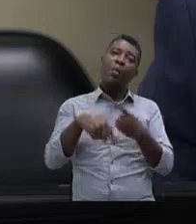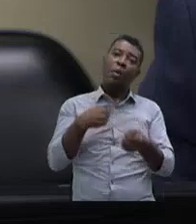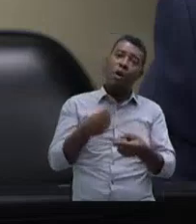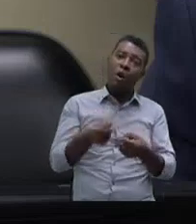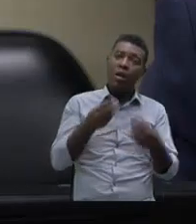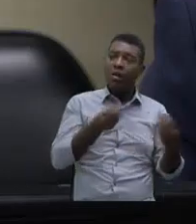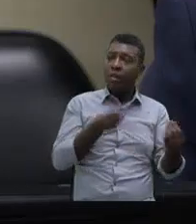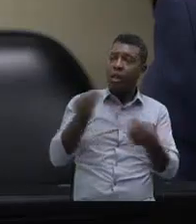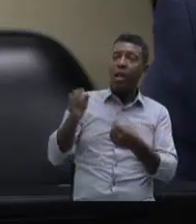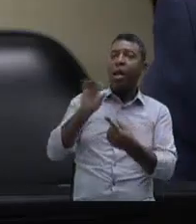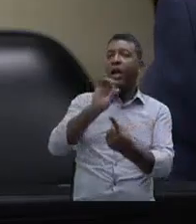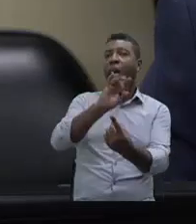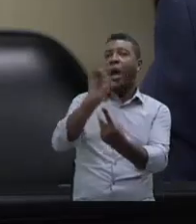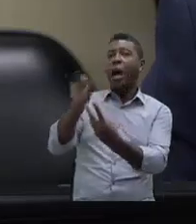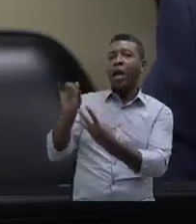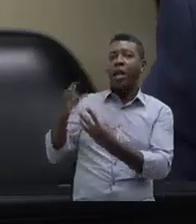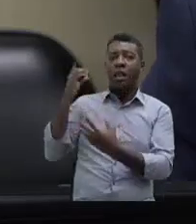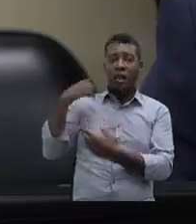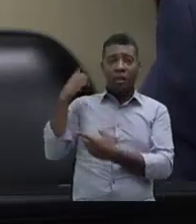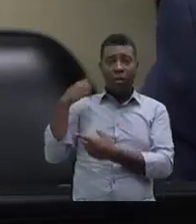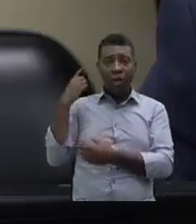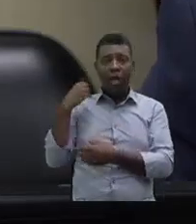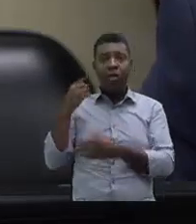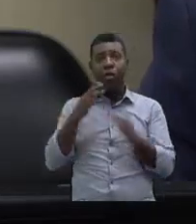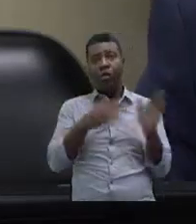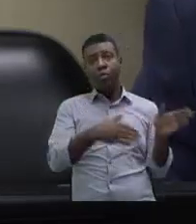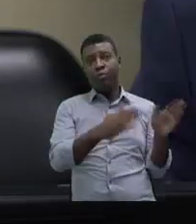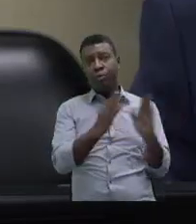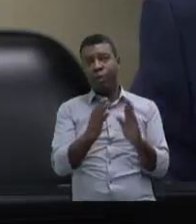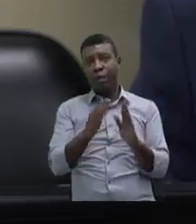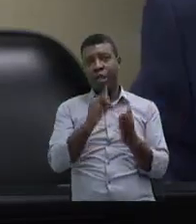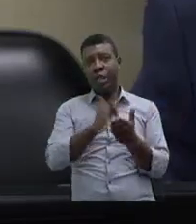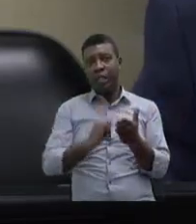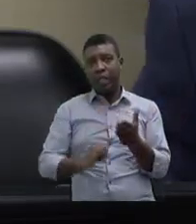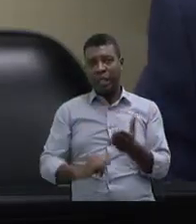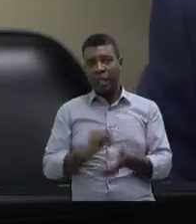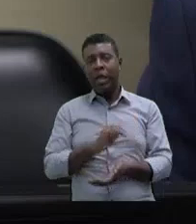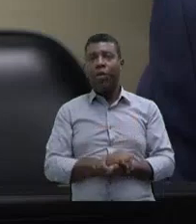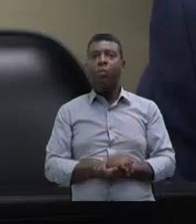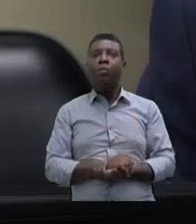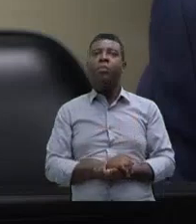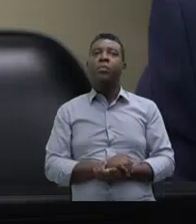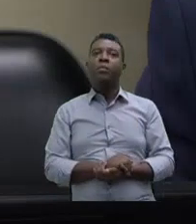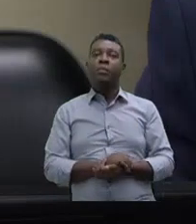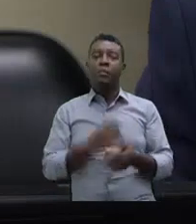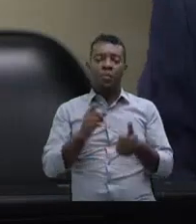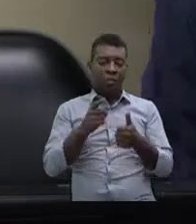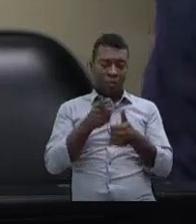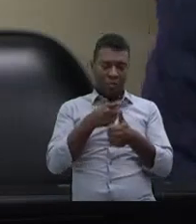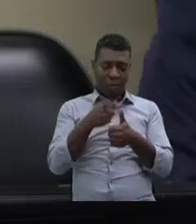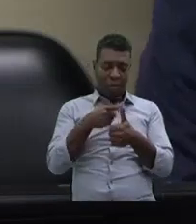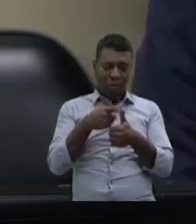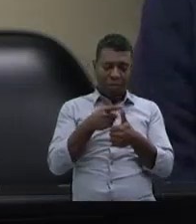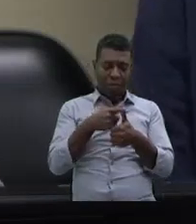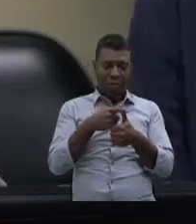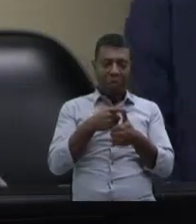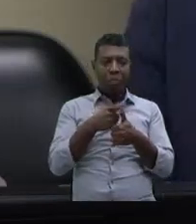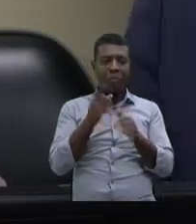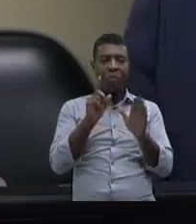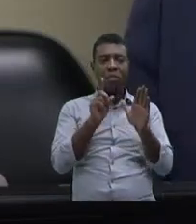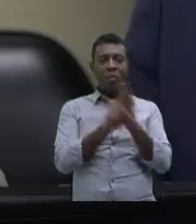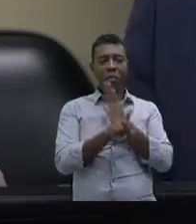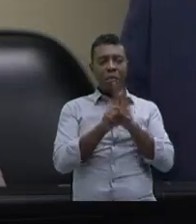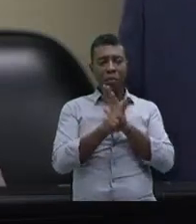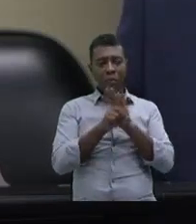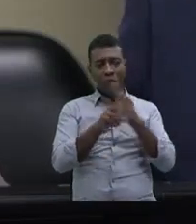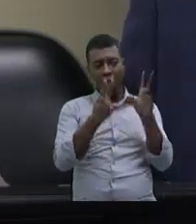para cada deputado por ordem de inscrição. Primeiramente, secretário, eu tenho algumas questões aqui. O